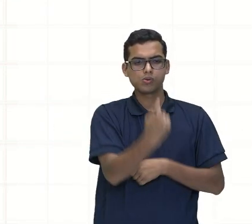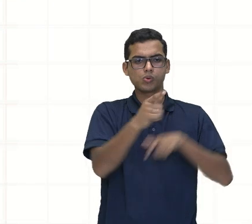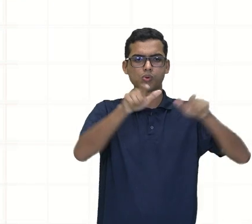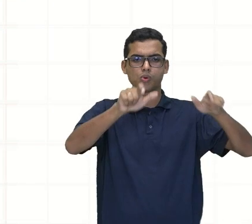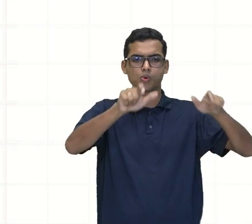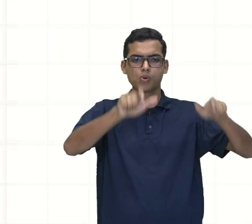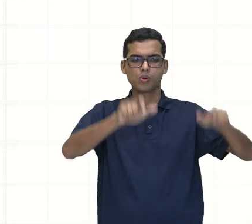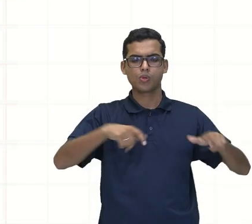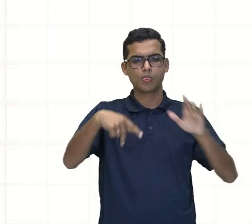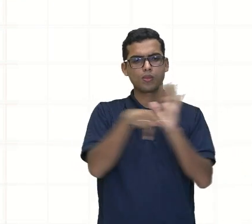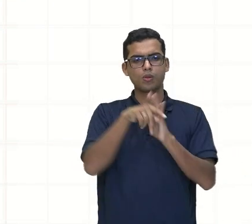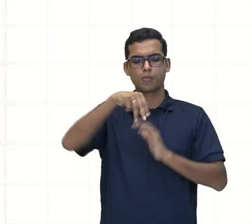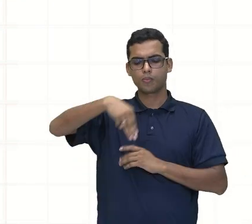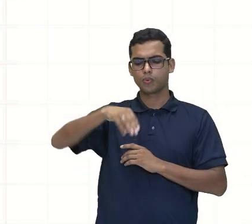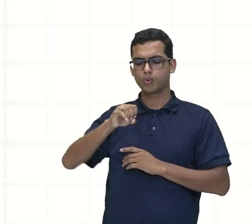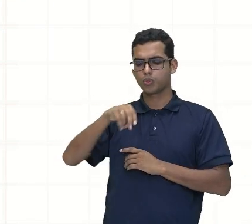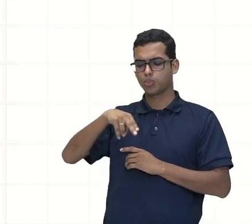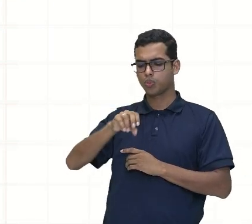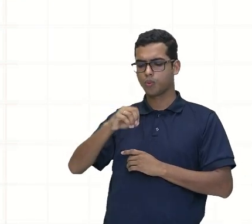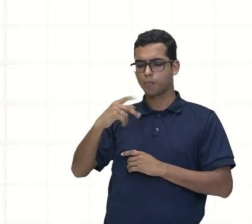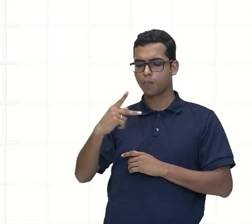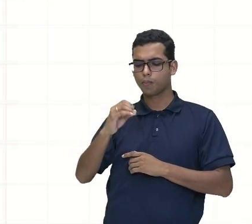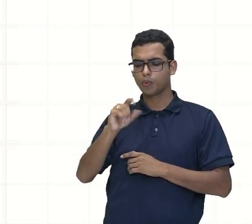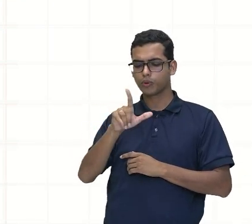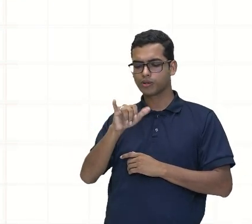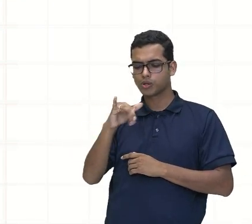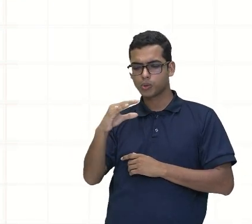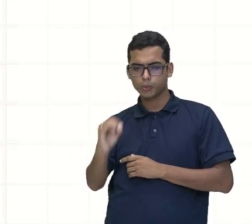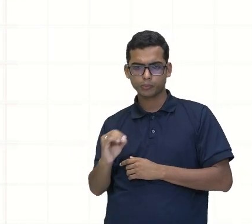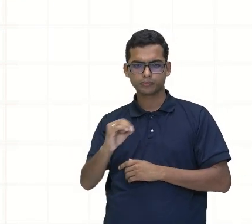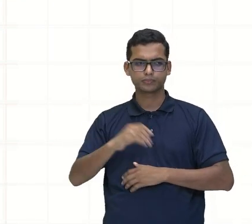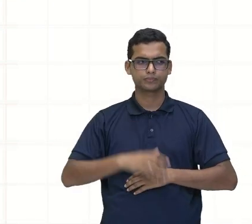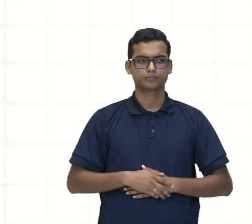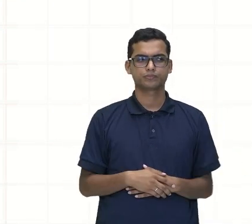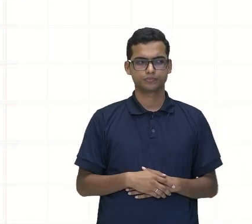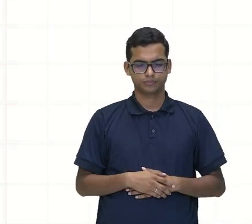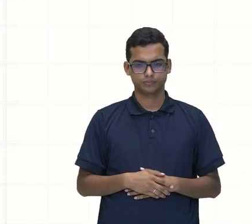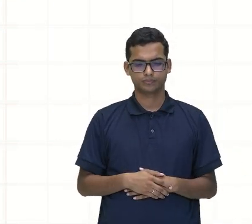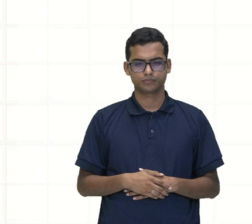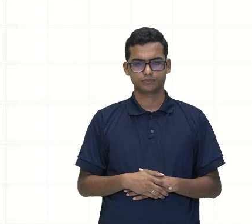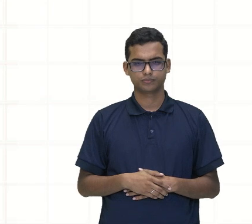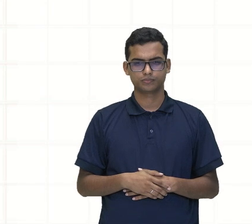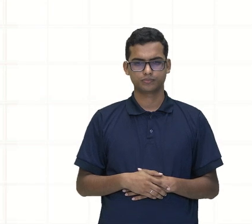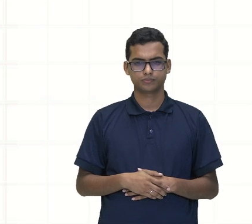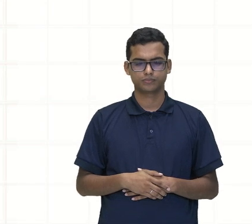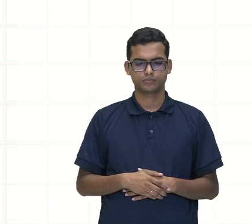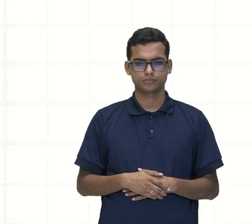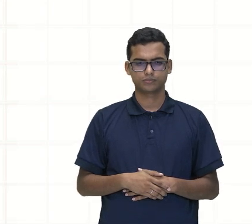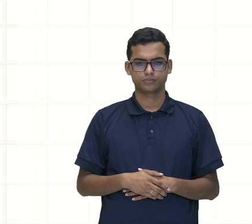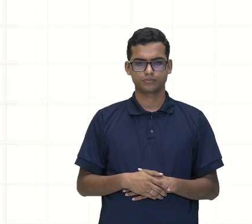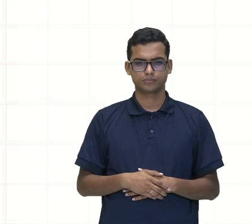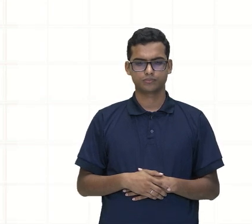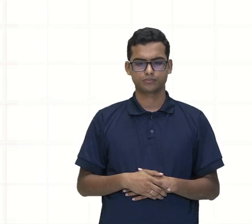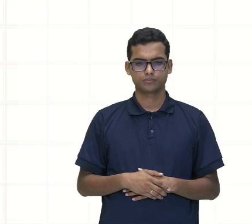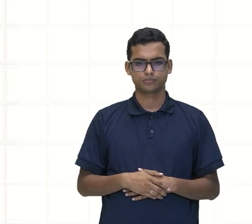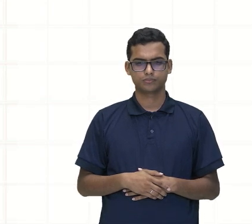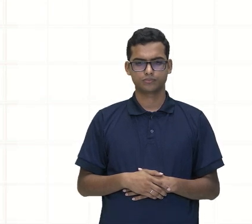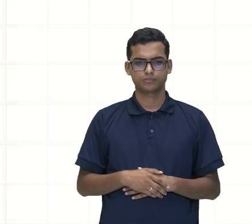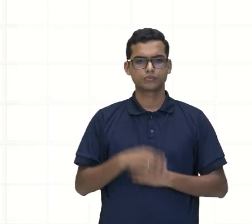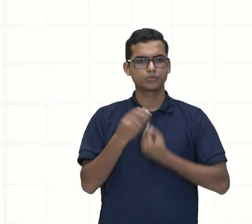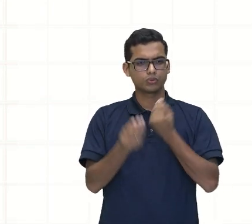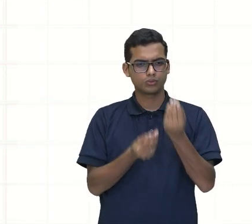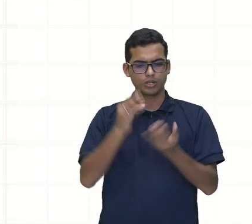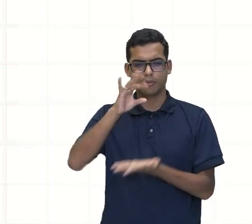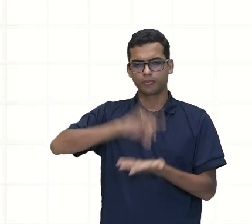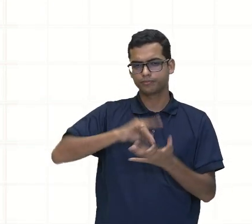do comércio da metrópole em relação à colônia. Então, basicamente, como isso funcionava?